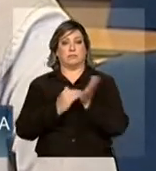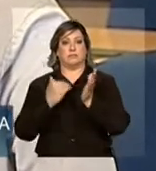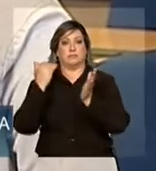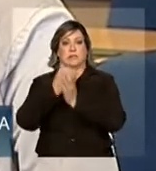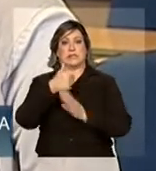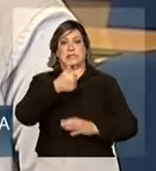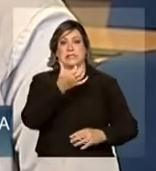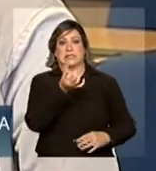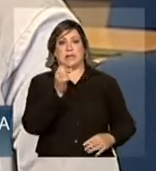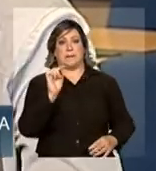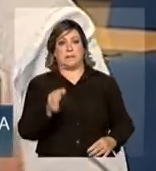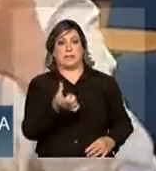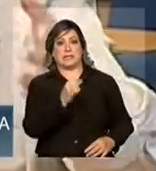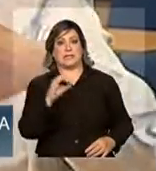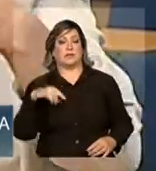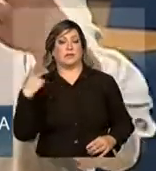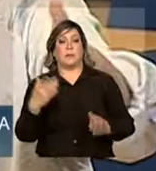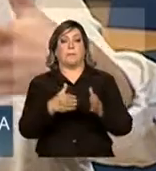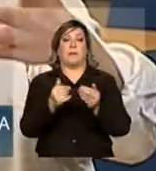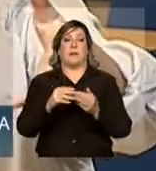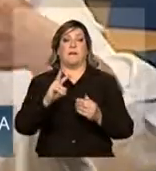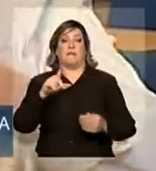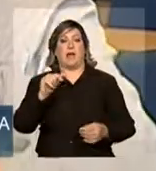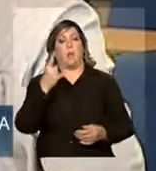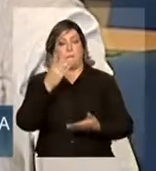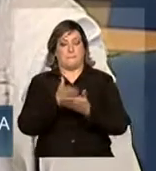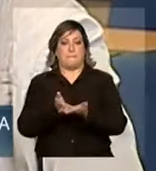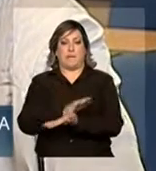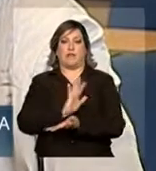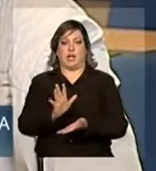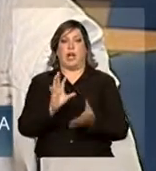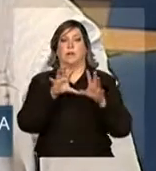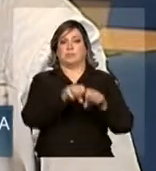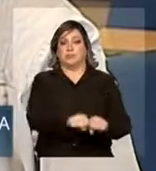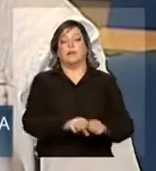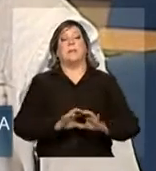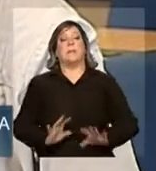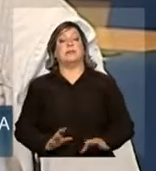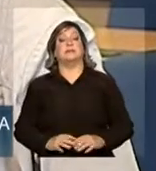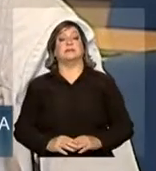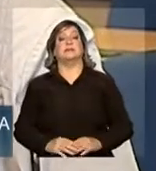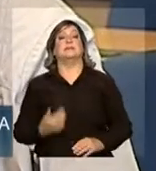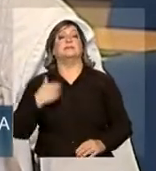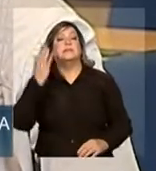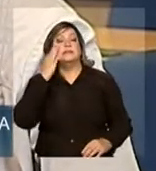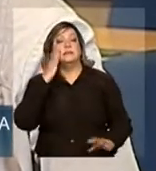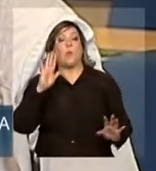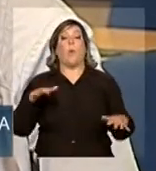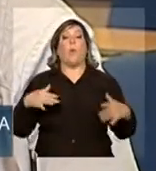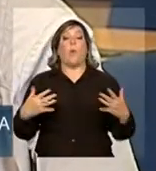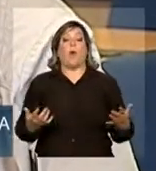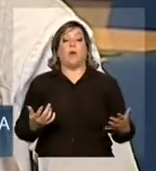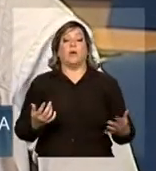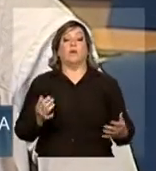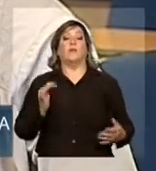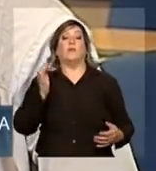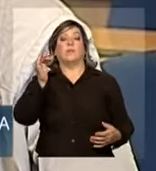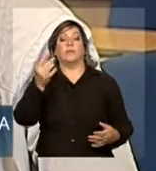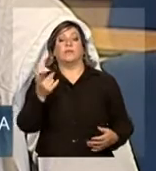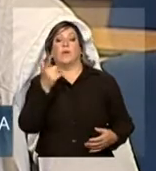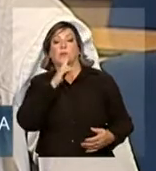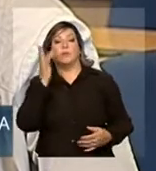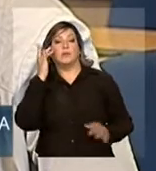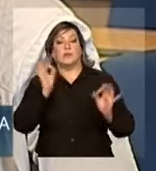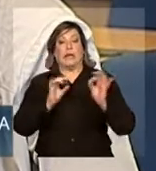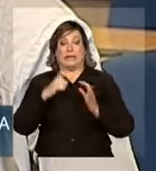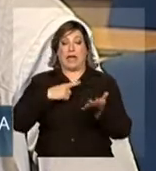16.600 pedidos de vaga claro que uma parte já foi né mas queria saber saber então qual que é a próxima estratégia se já tem algum outro acordo com